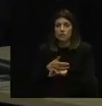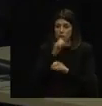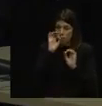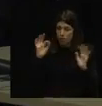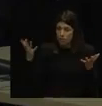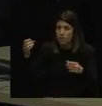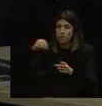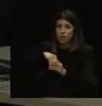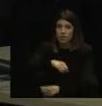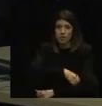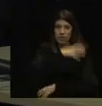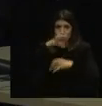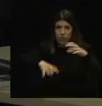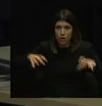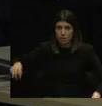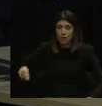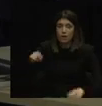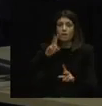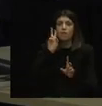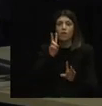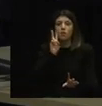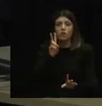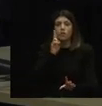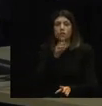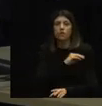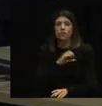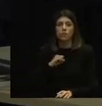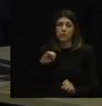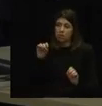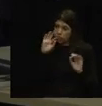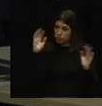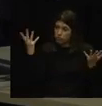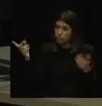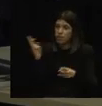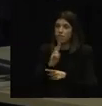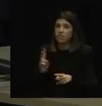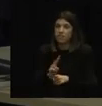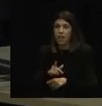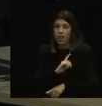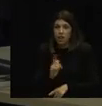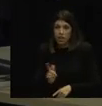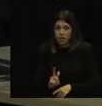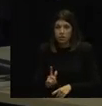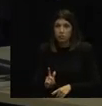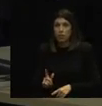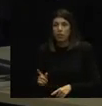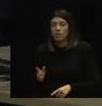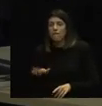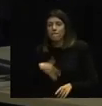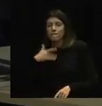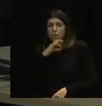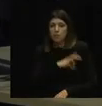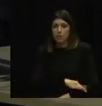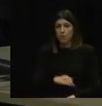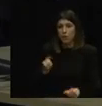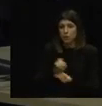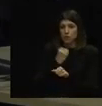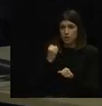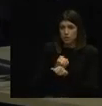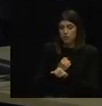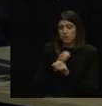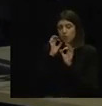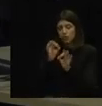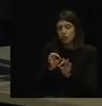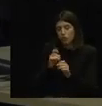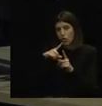arvoredo urbano e valorização adicional do património arbóreo e vegetal de Lisboa, profissionalizando os serviços que lidam